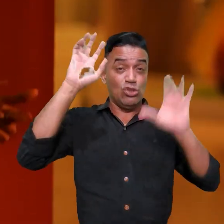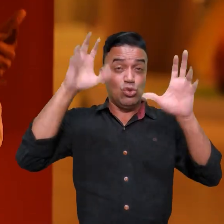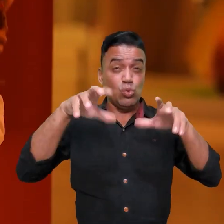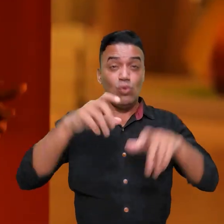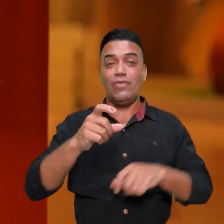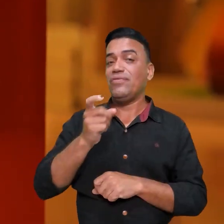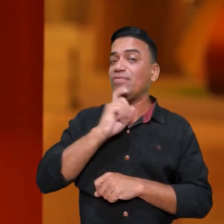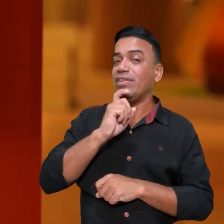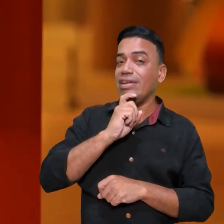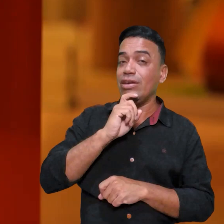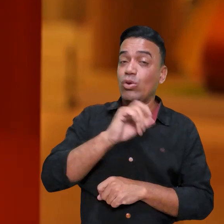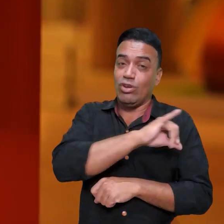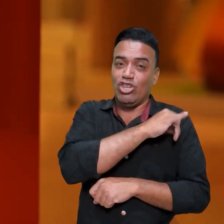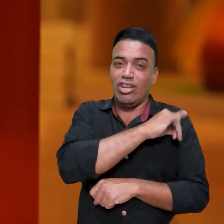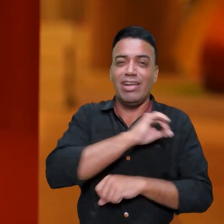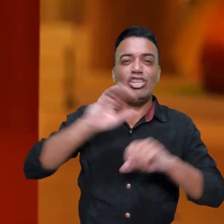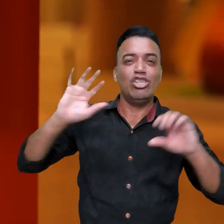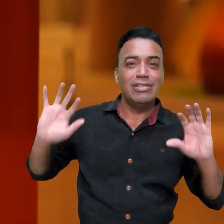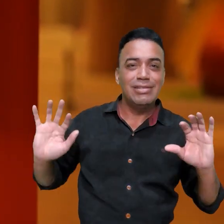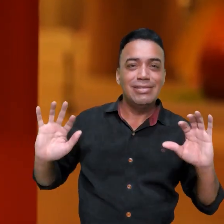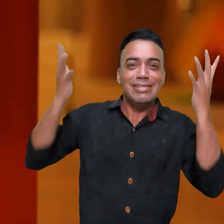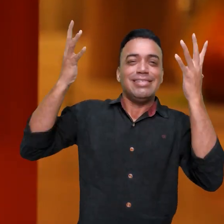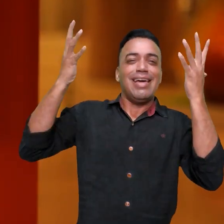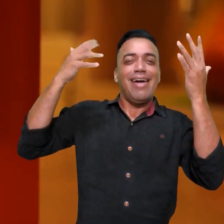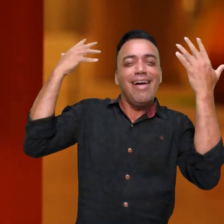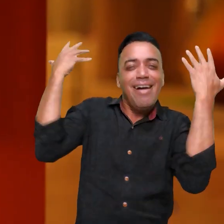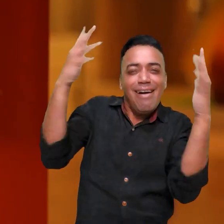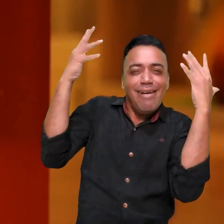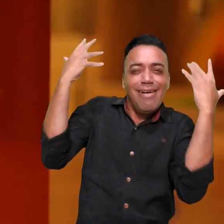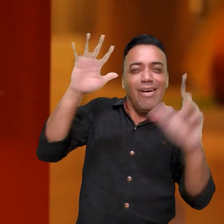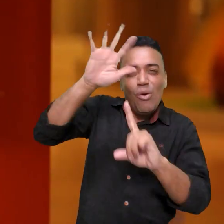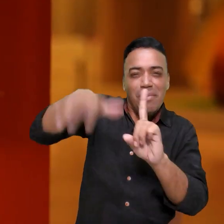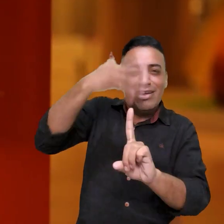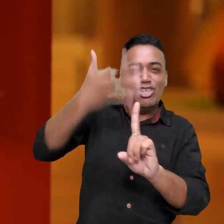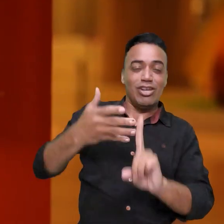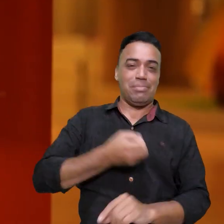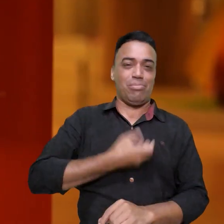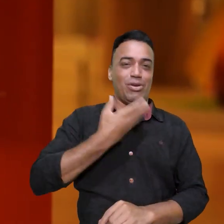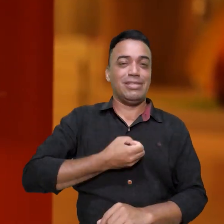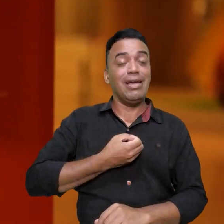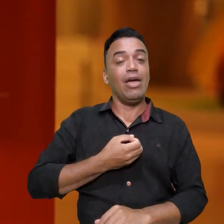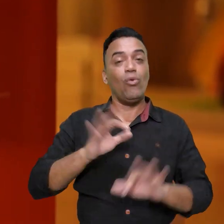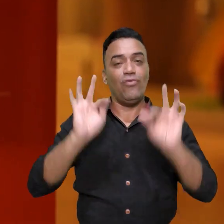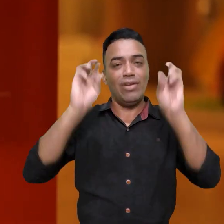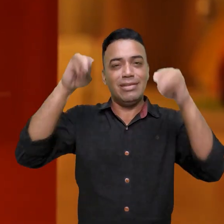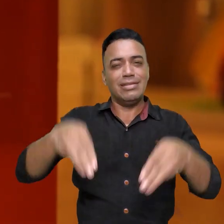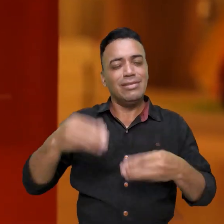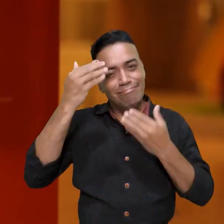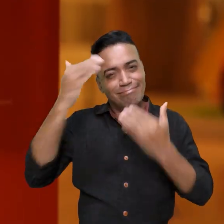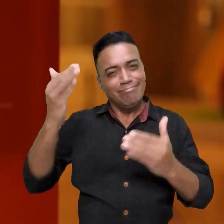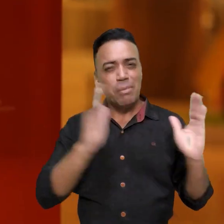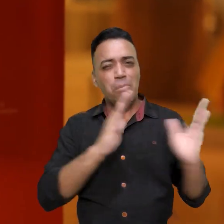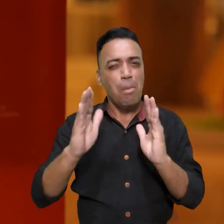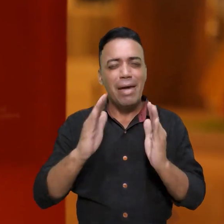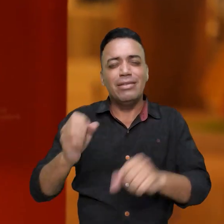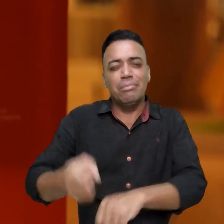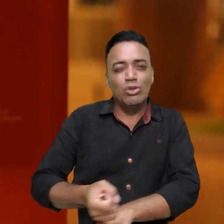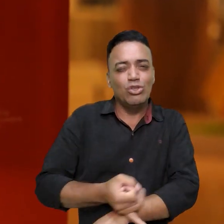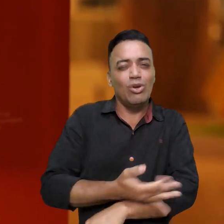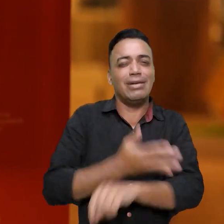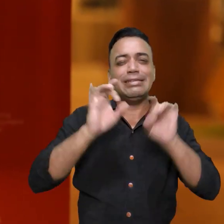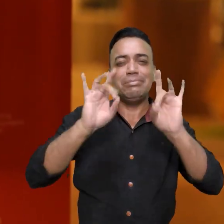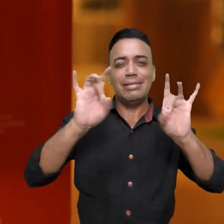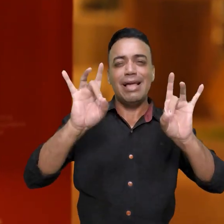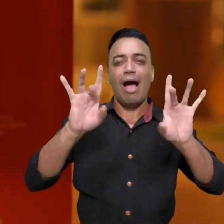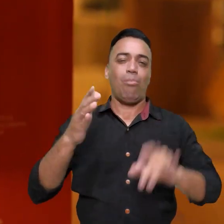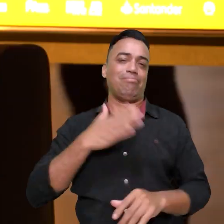Janeiro, nós estamos aqui celebrando a poesia. Então, eu já termino a minha fala agradecendo muito por esse momento que foi muito emocionante para